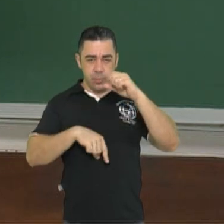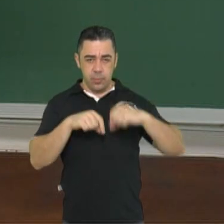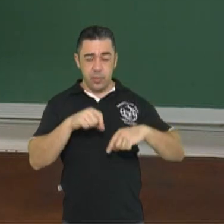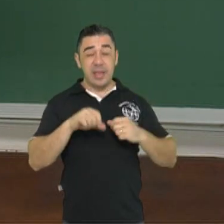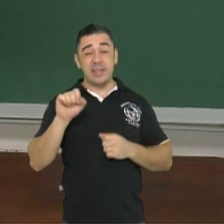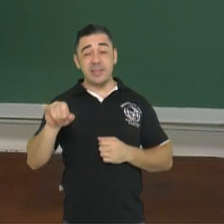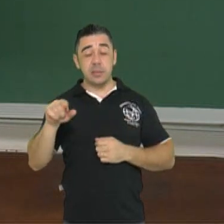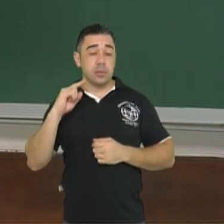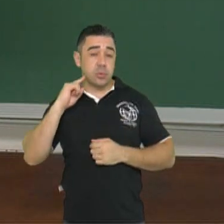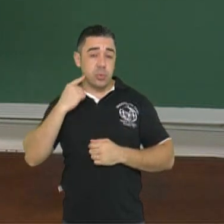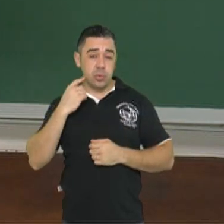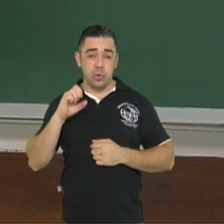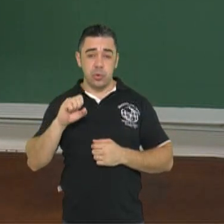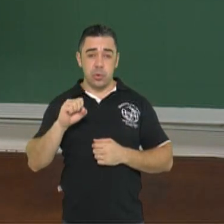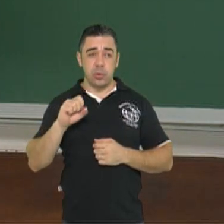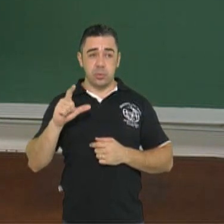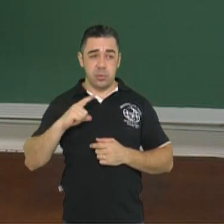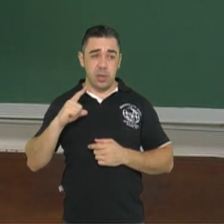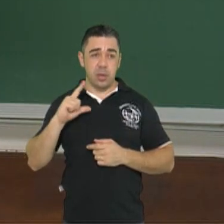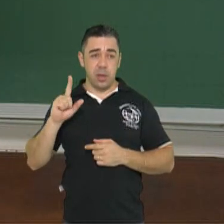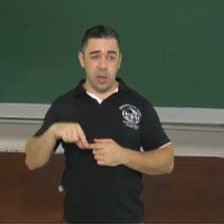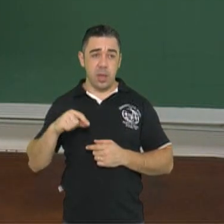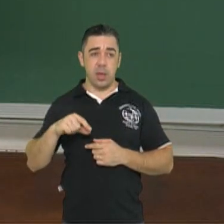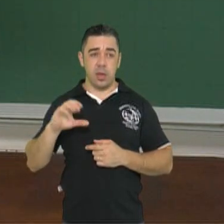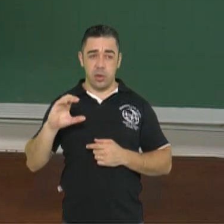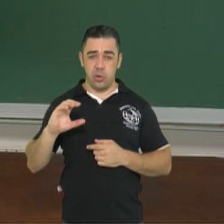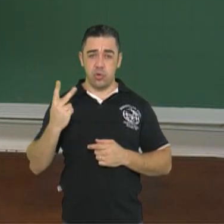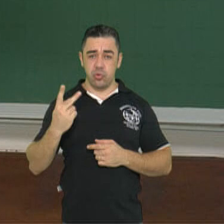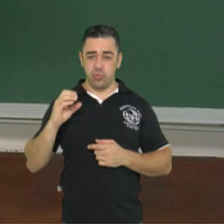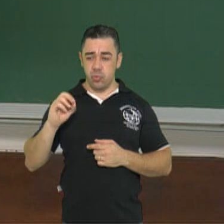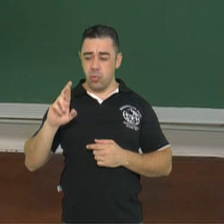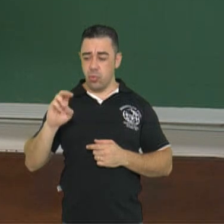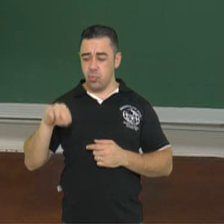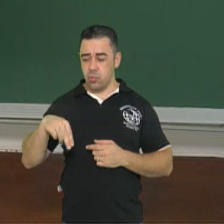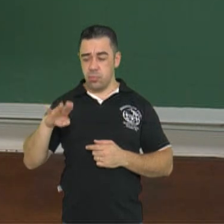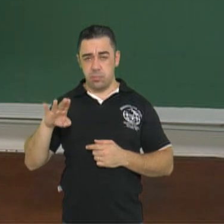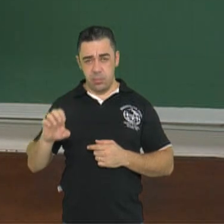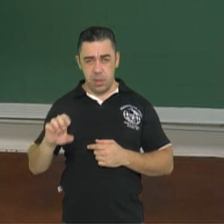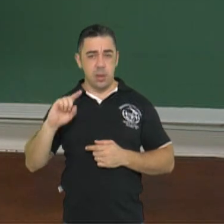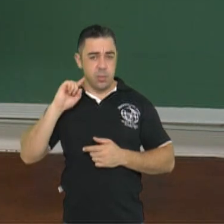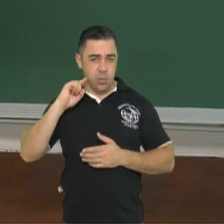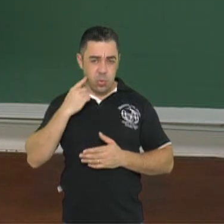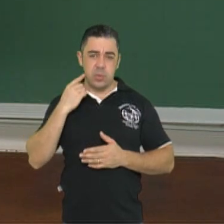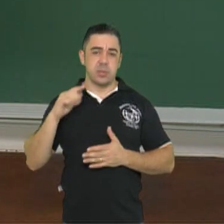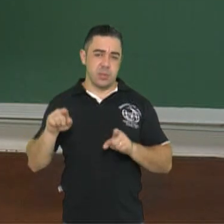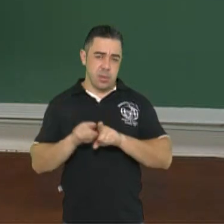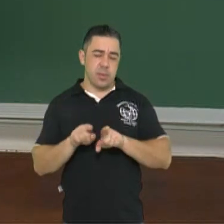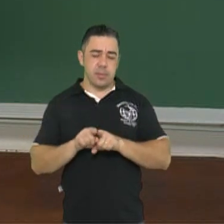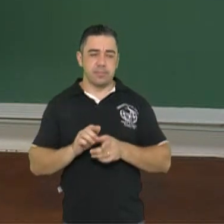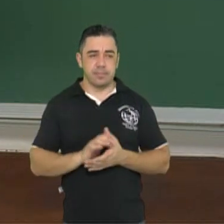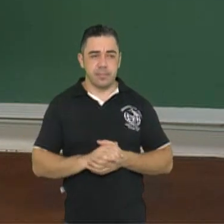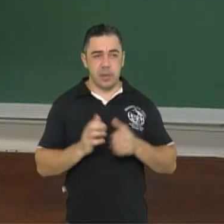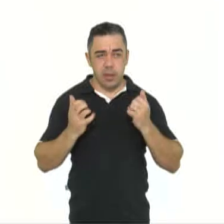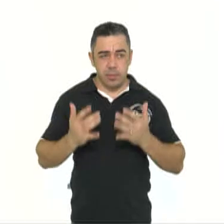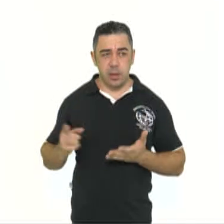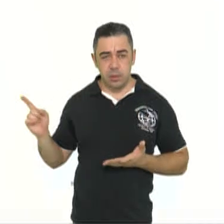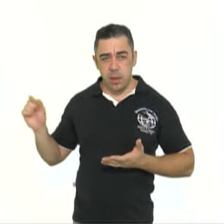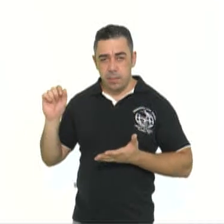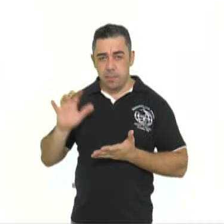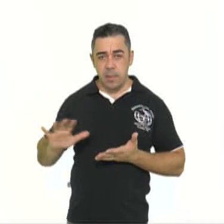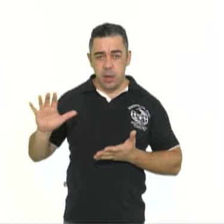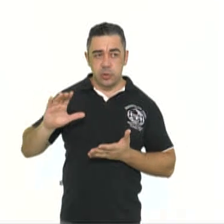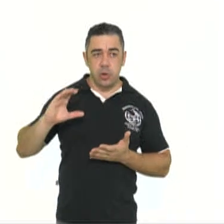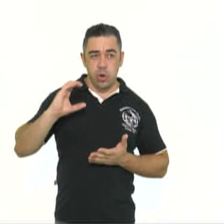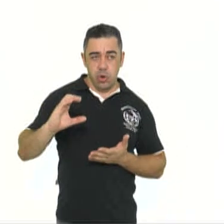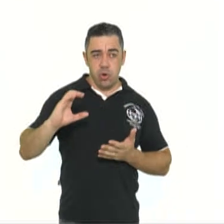vai lá e acaba contaminando, além do solo, o lençol freático também. Então, está dizendo ali, ó, que o